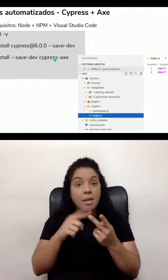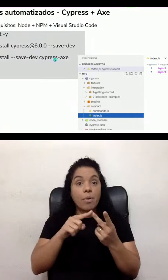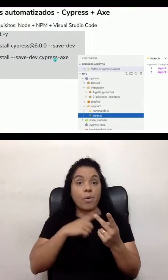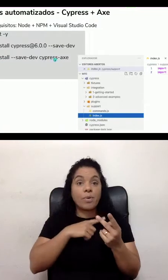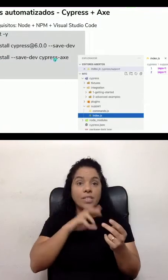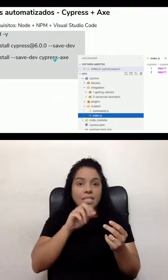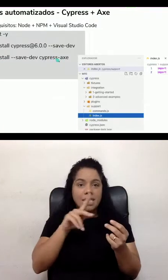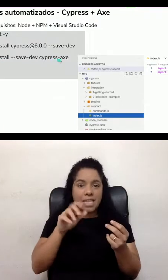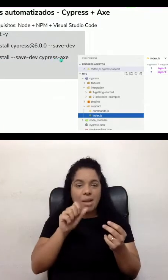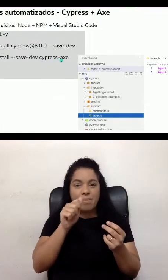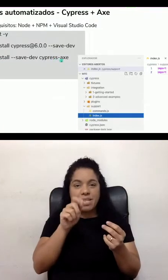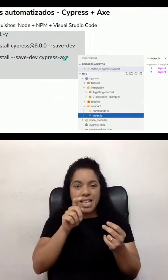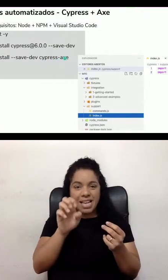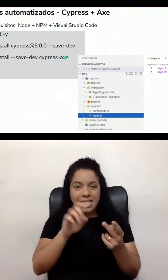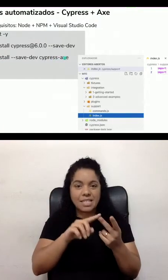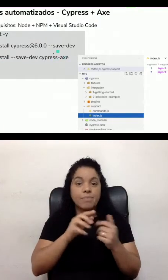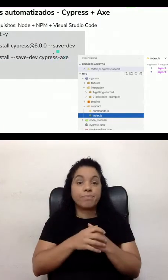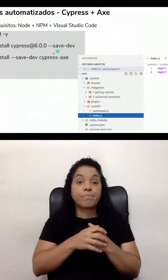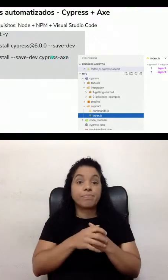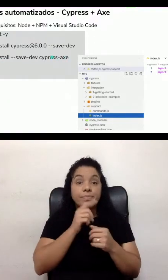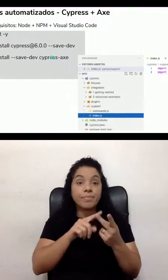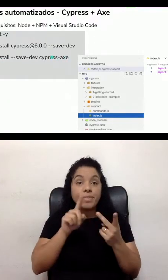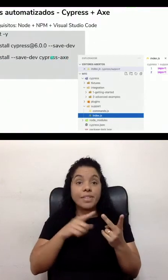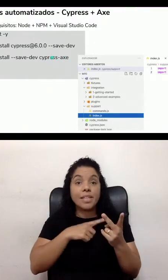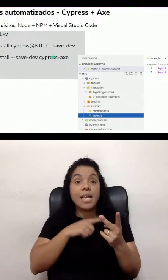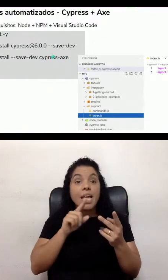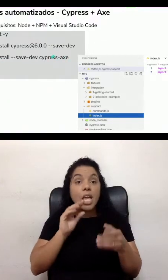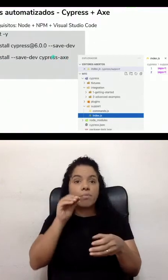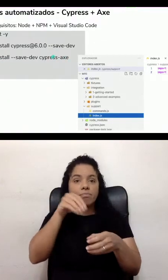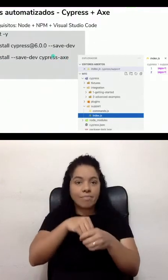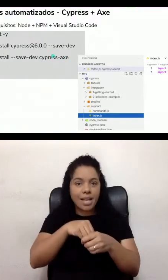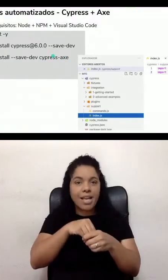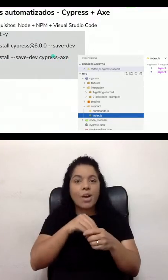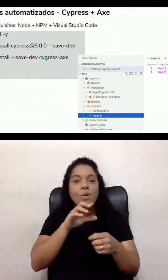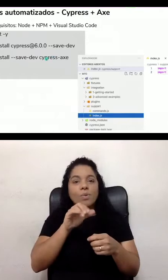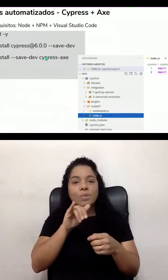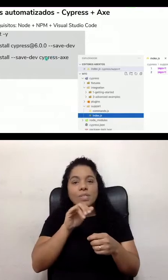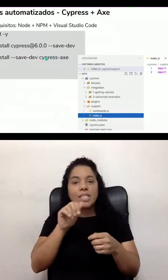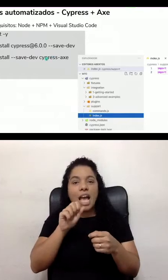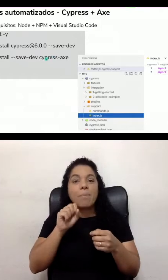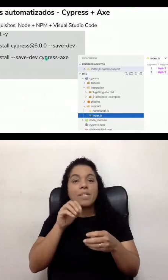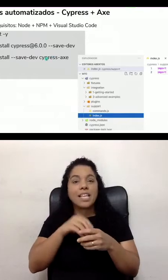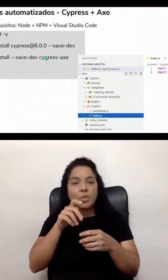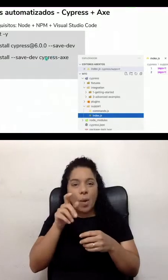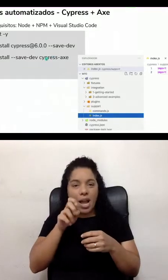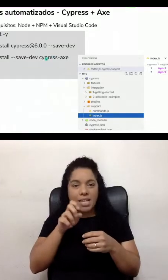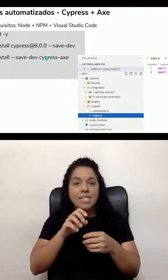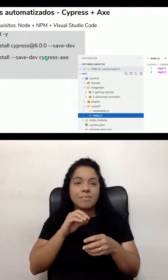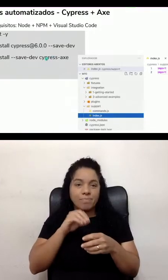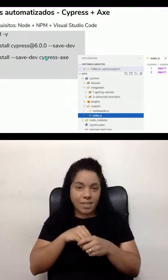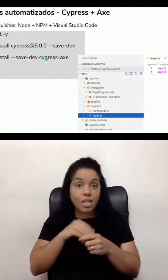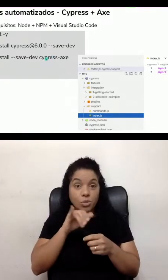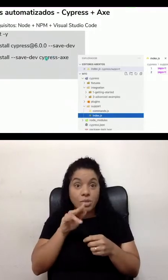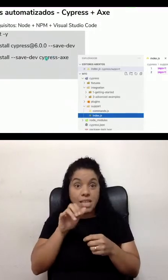Cypress Axie, tá? Ou seja, o Axie dentro do Cypress, tá? Então, quando você fez essa